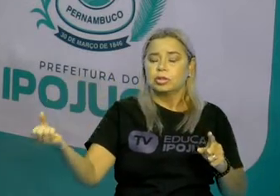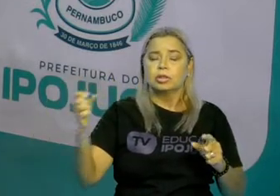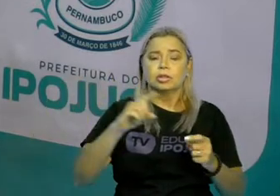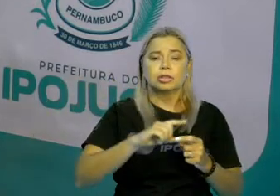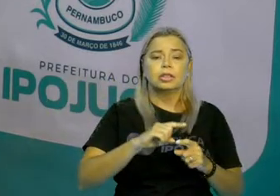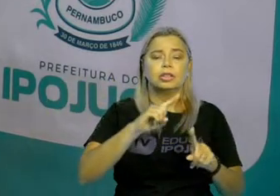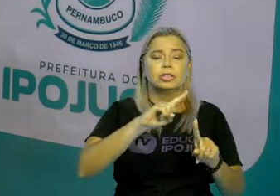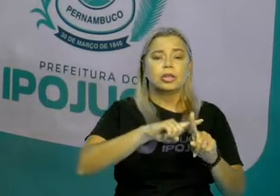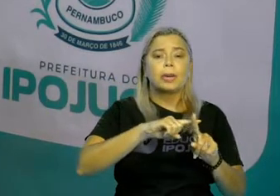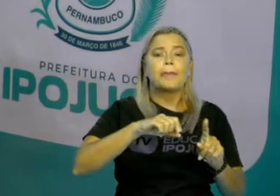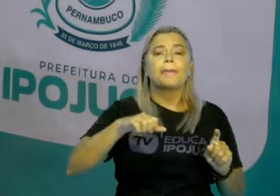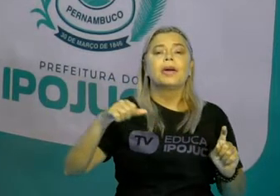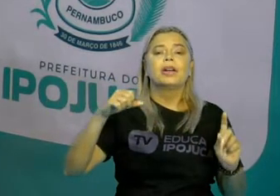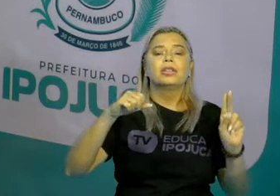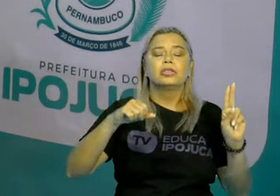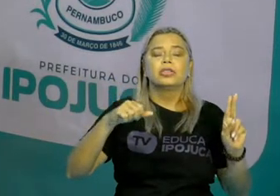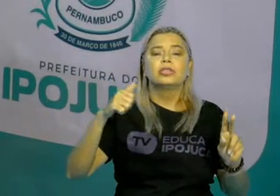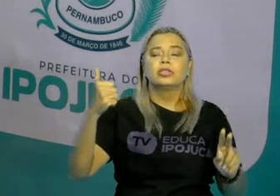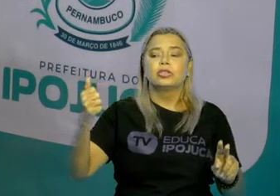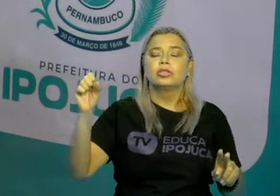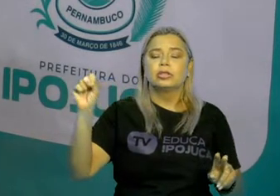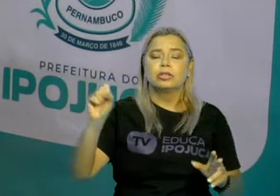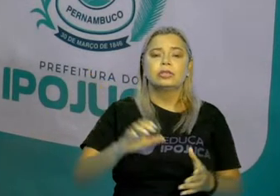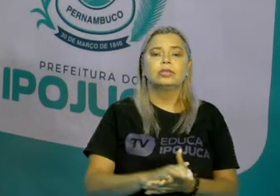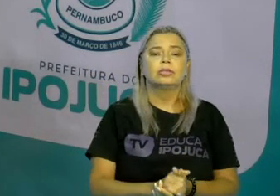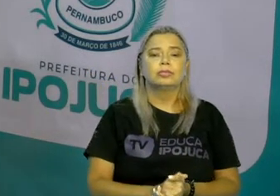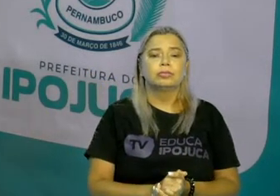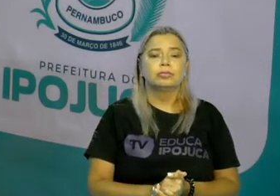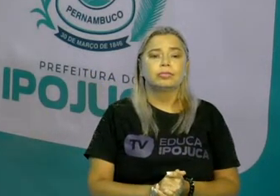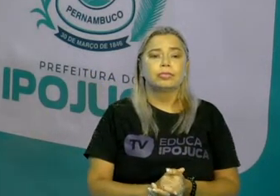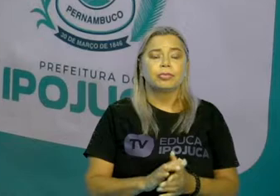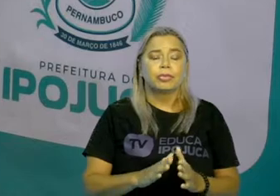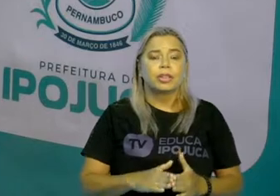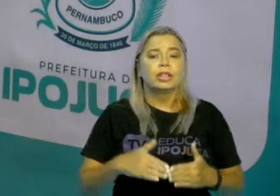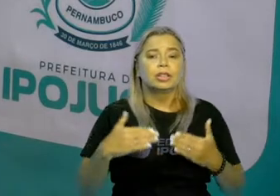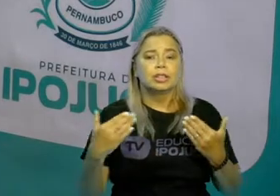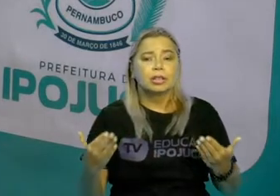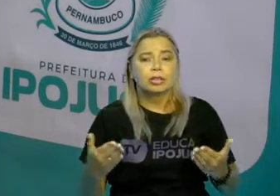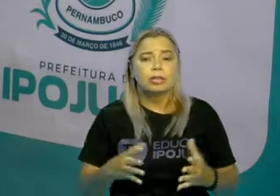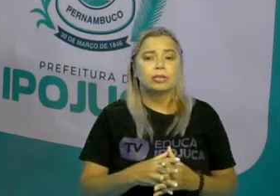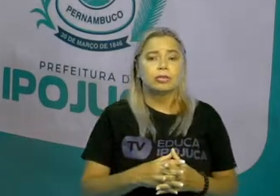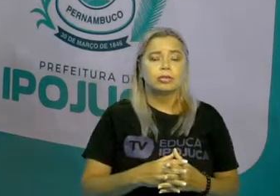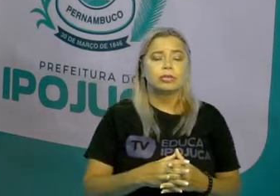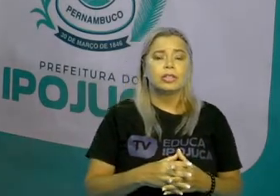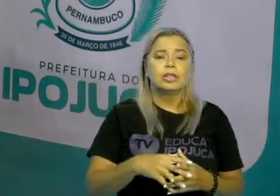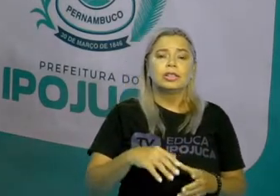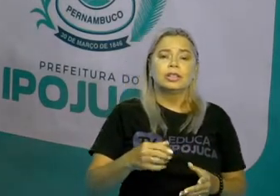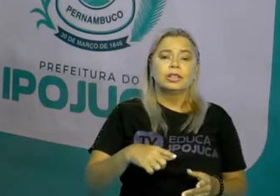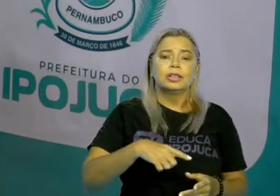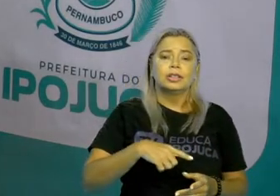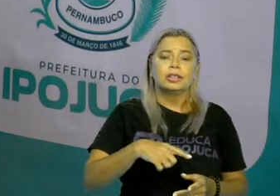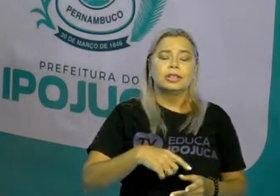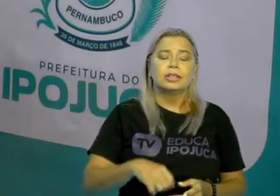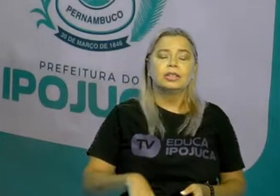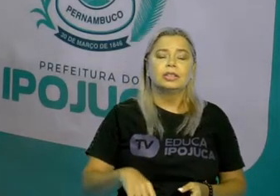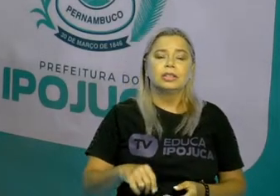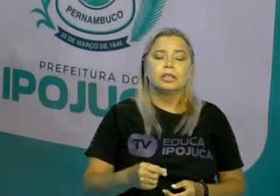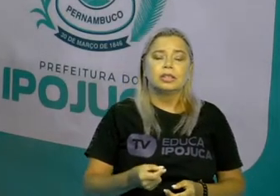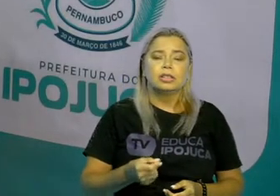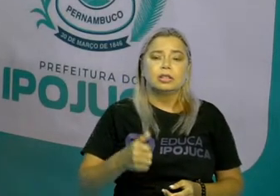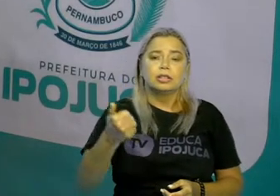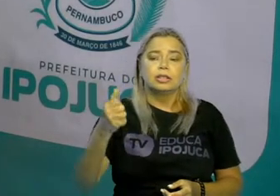dezesseis com mais dois 18 portanto autor de teremos 18 Balas